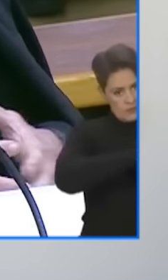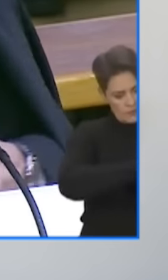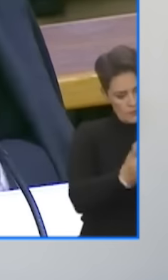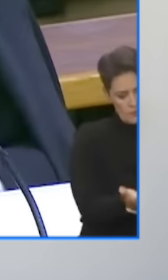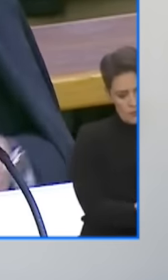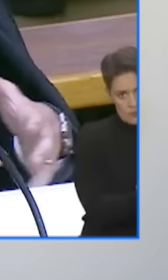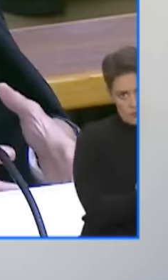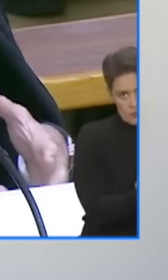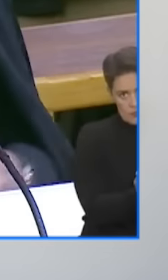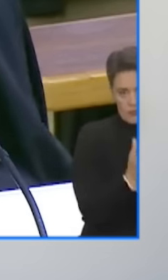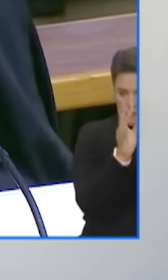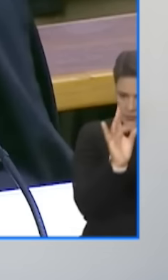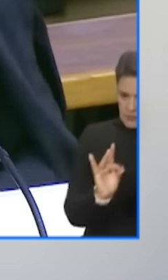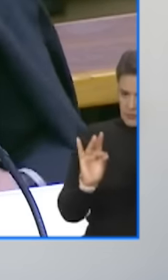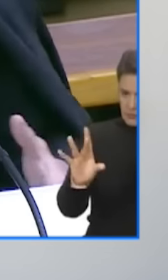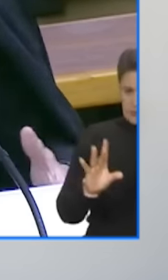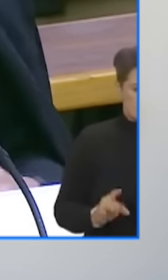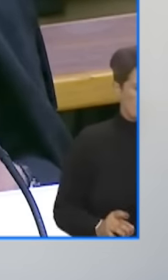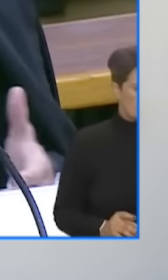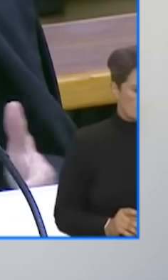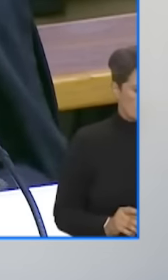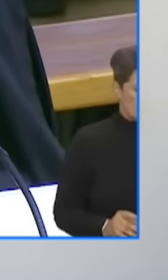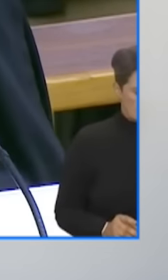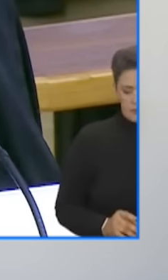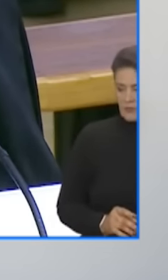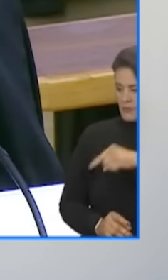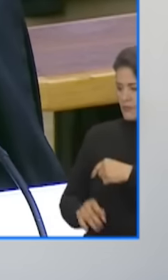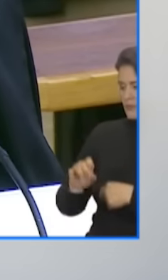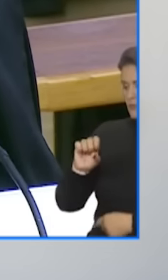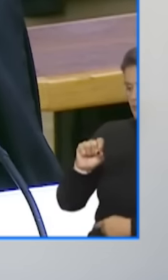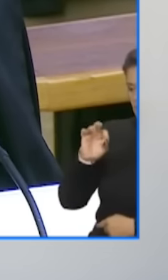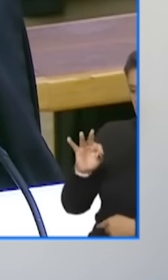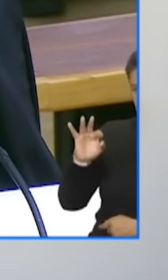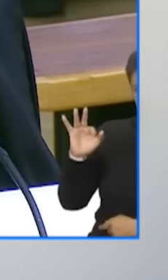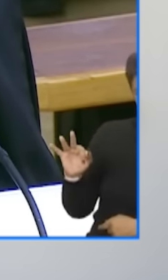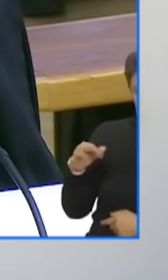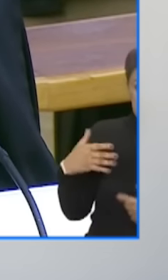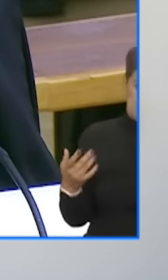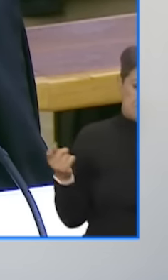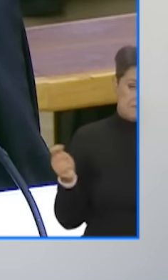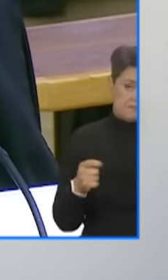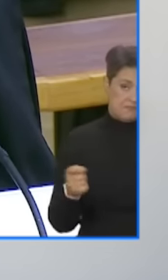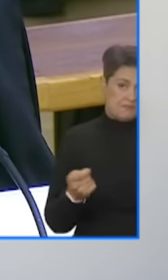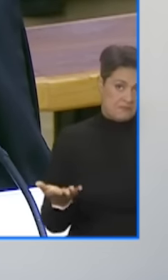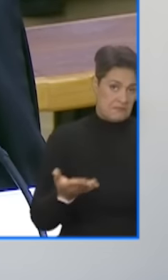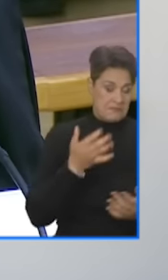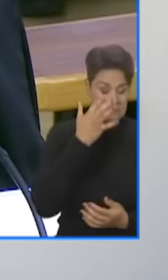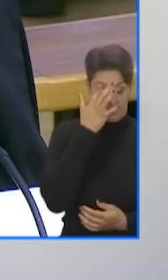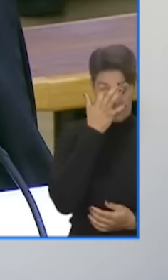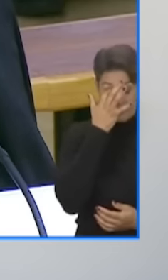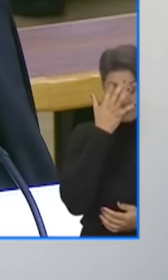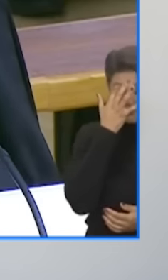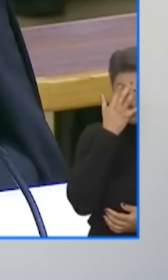governo Temer. E todos, o que eu ouvi, disseram a mesma coisa. Quando chega lá no Supremo Tribunal Federal, então ele tinha,